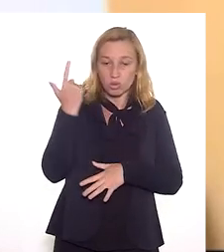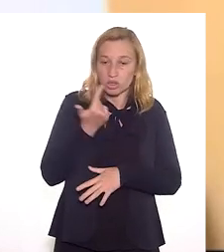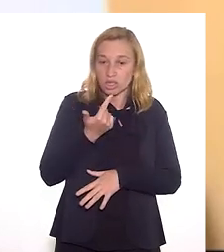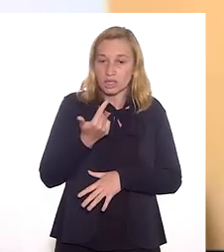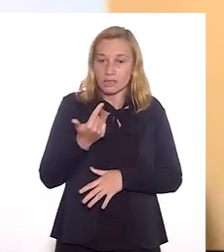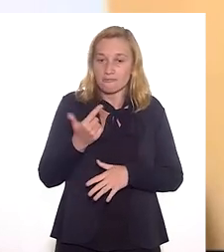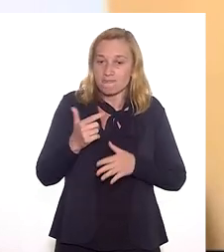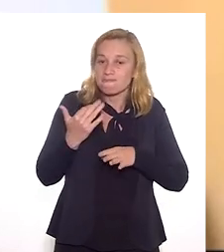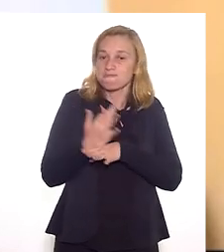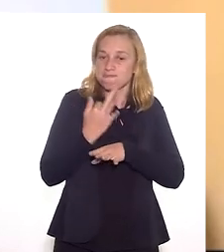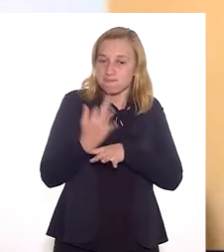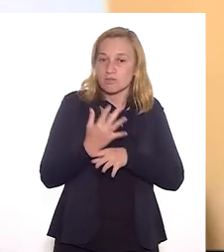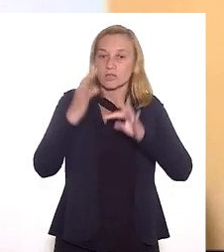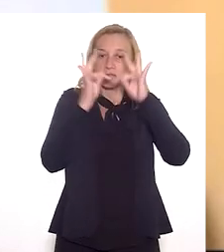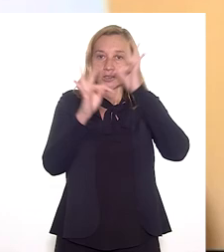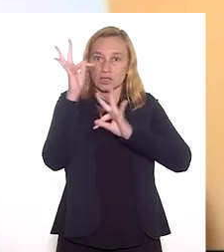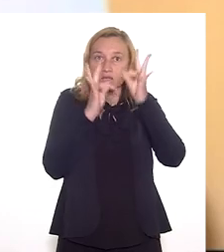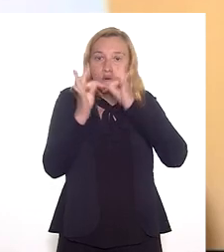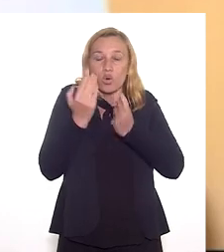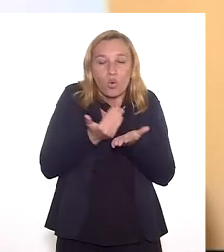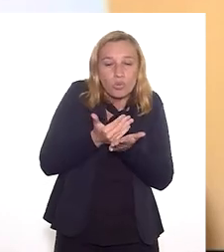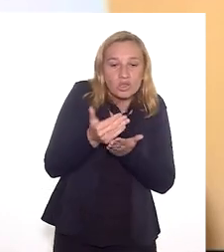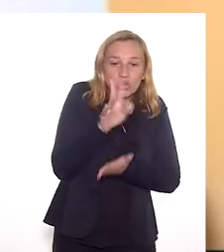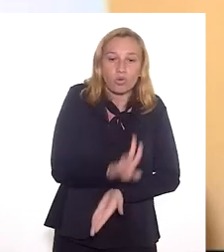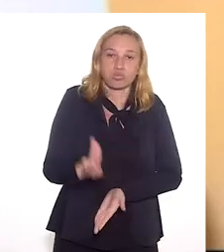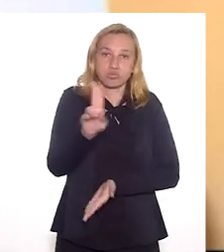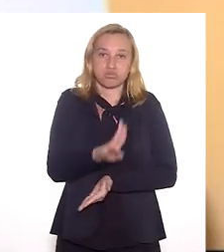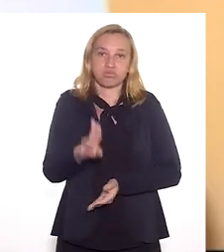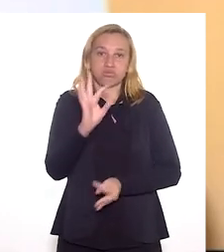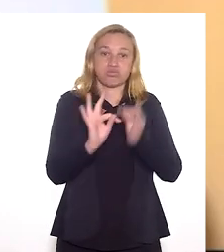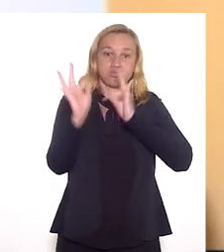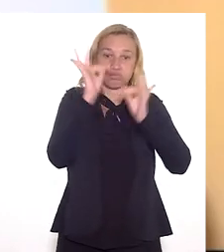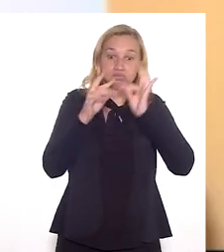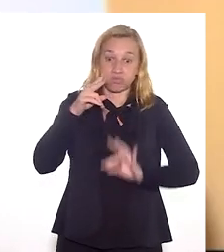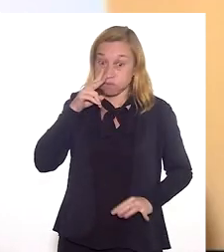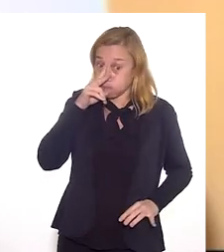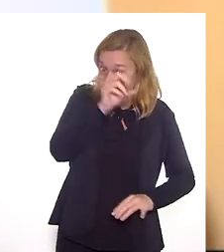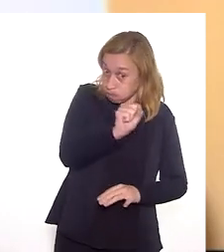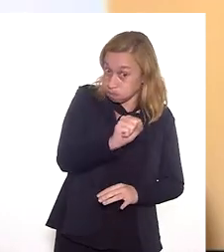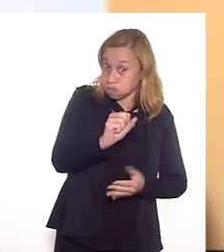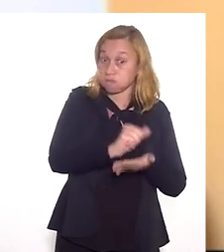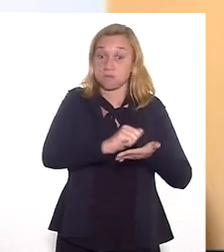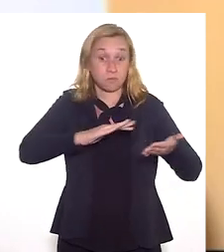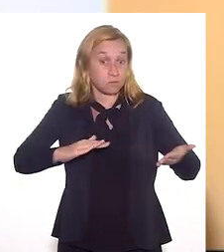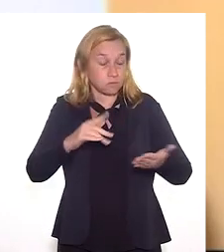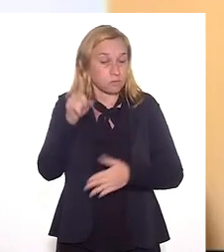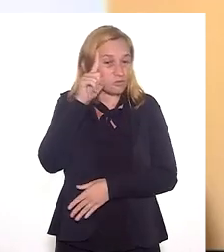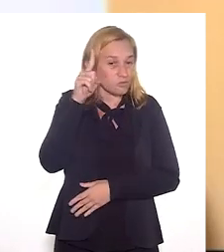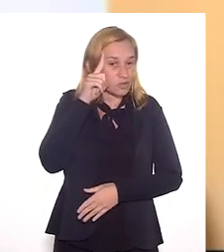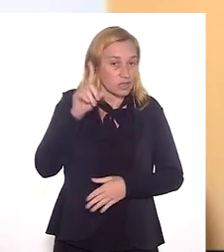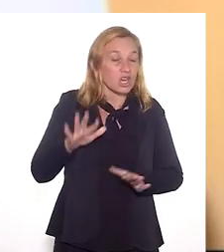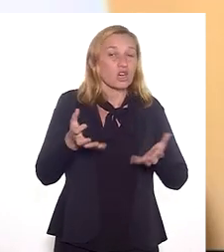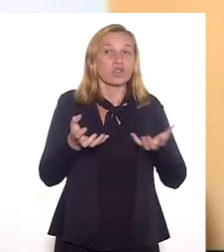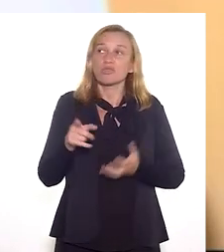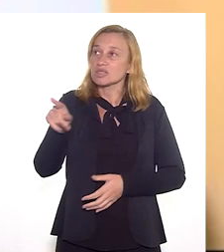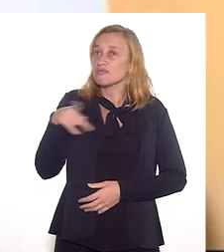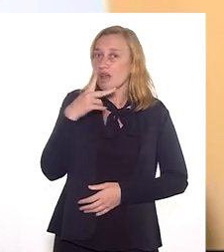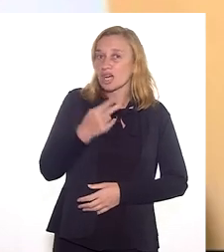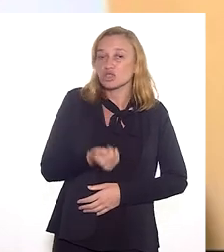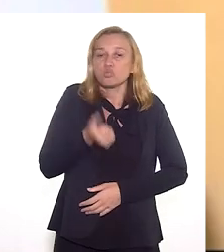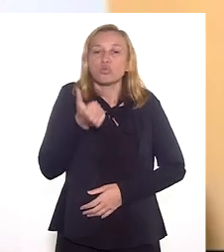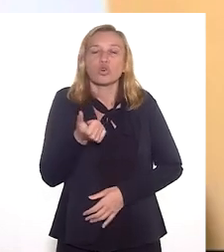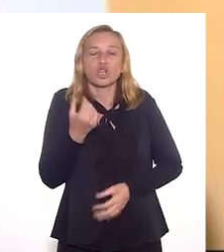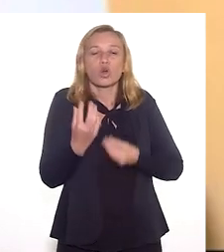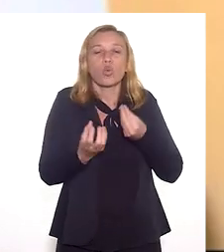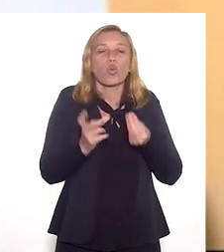pandemia, todo mundo que ainda tinha alguma resistência à tecnologia passou a utilizá-la fortemente nas suas atividades